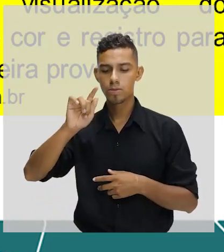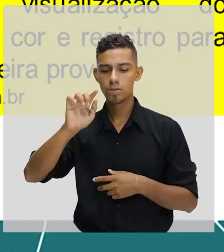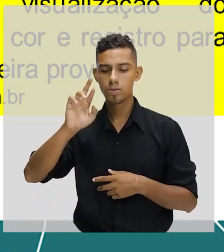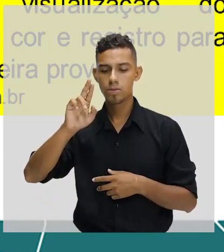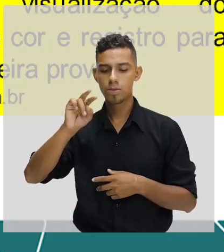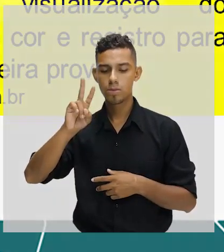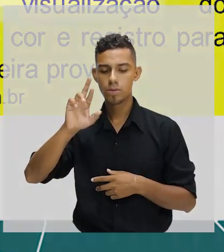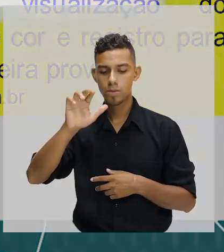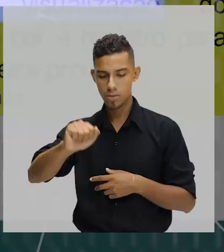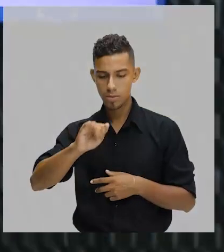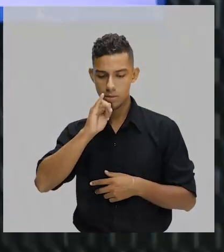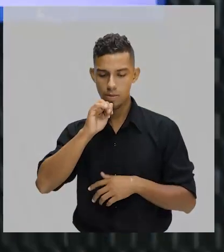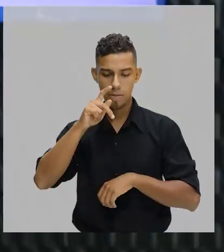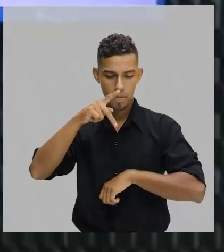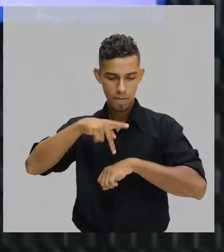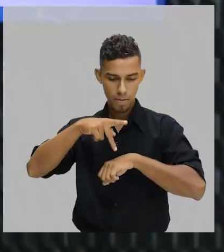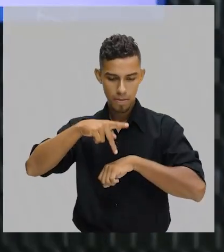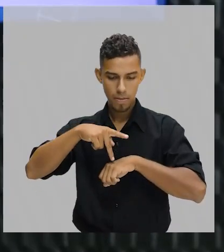tira uma cópia.